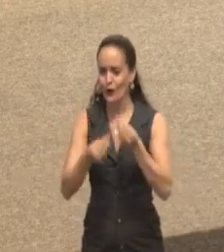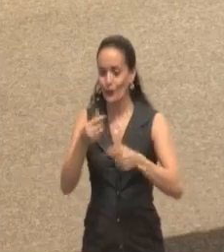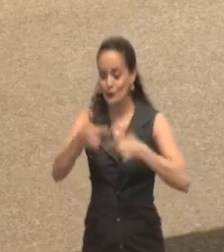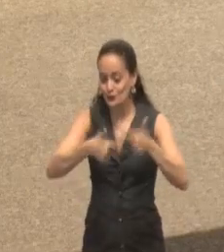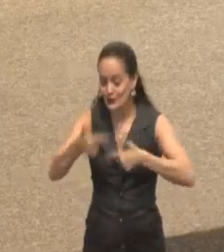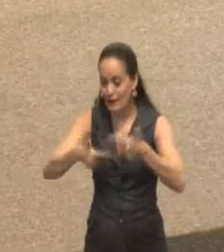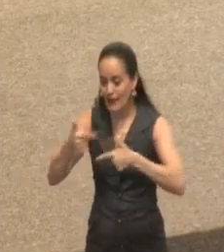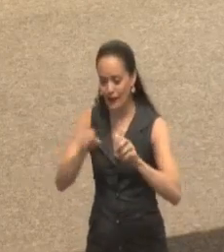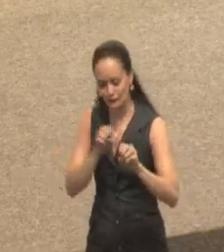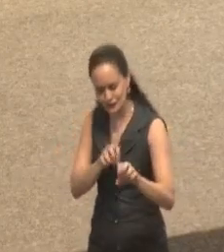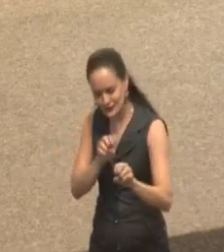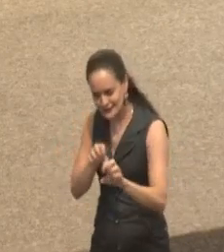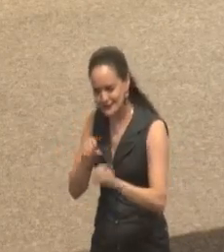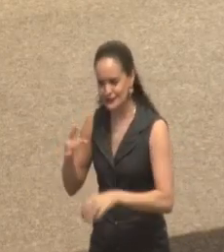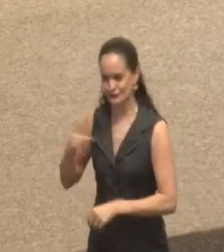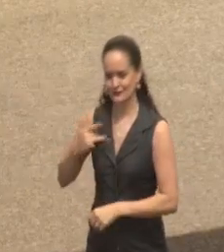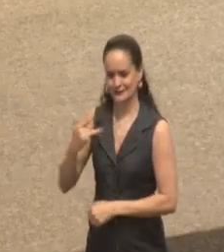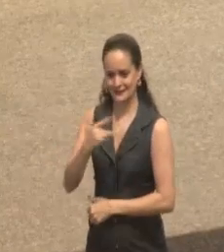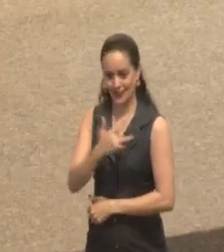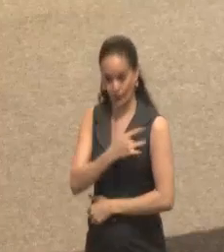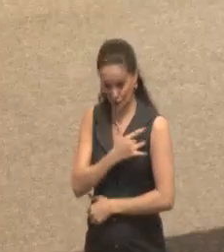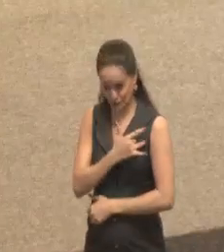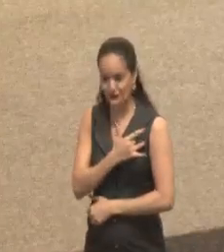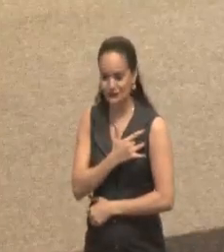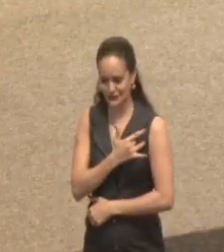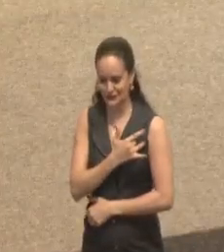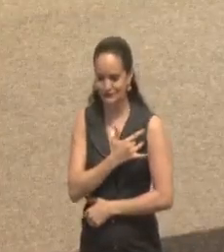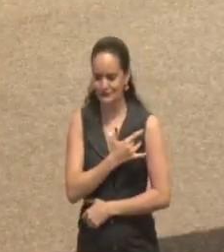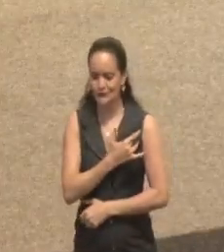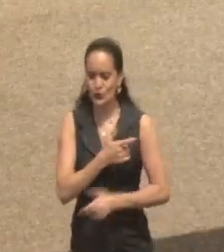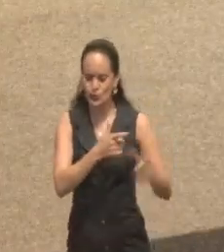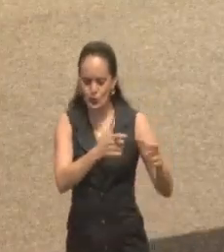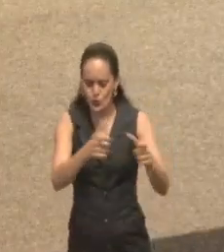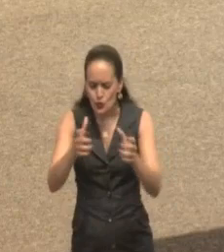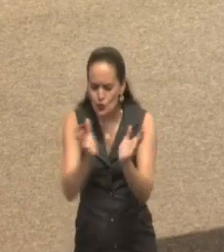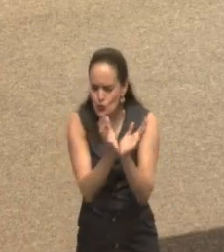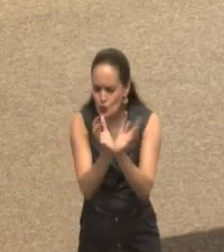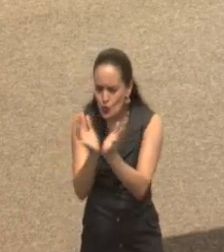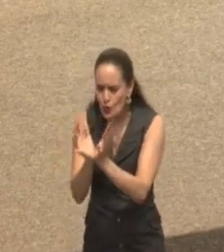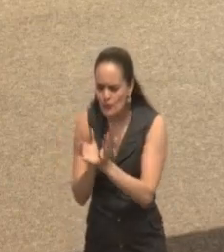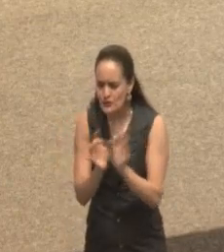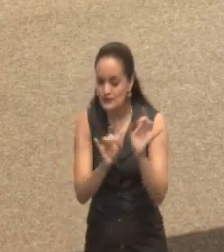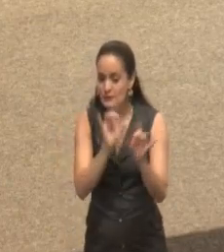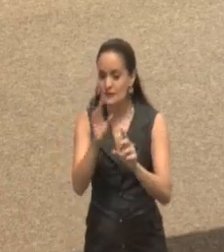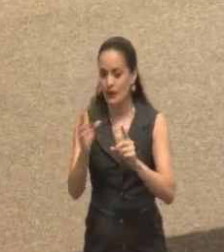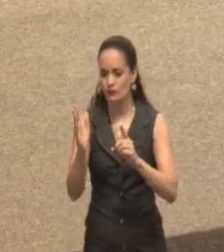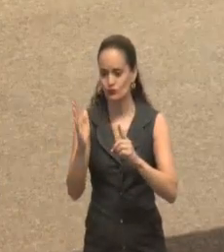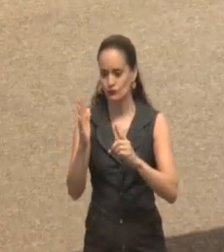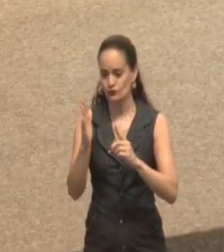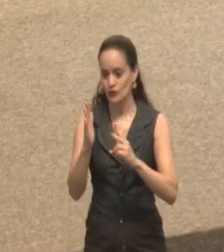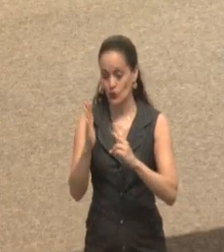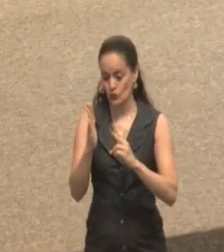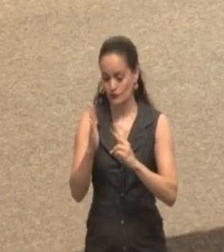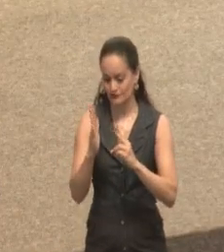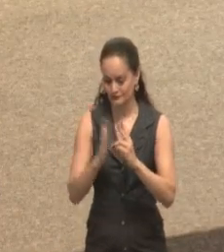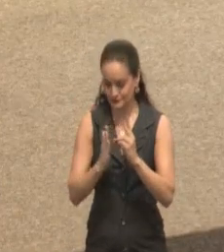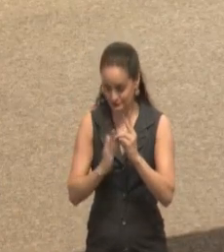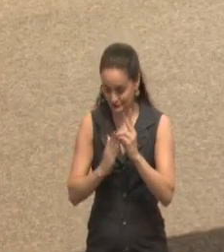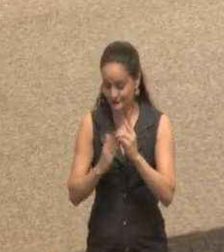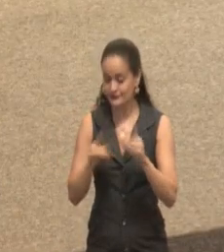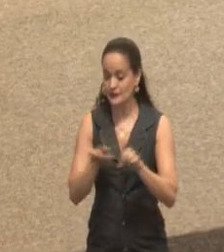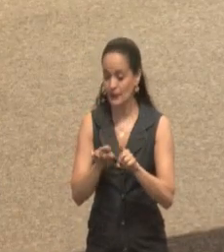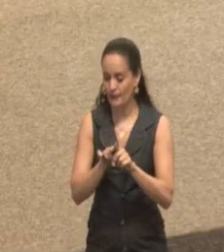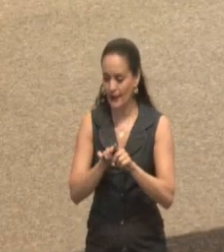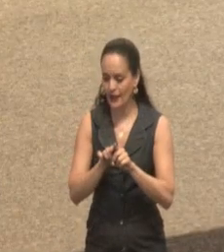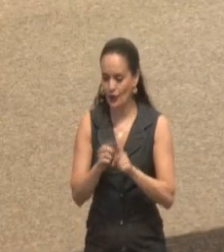áreas de ensino, saúde, campos pioneiros e grupos específicos de indígenas e judeus no Brasil. A dedicação